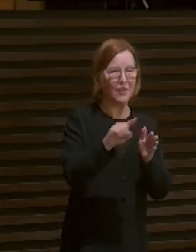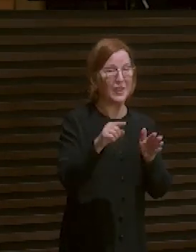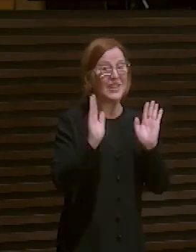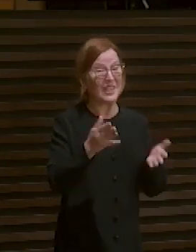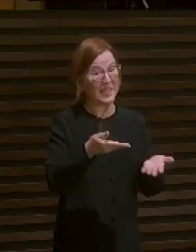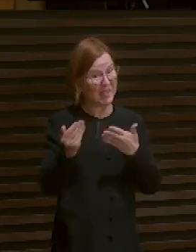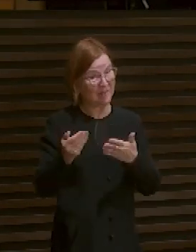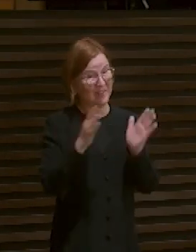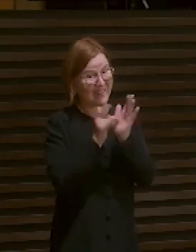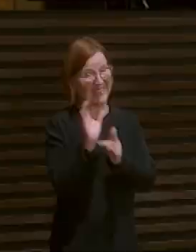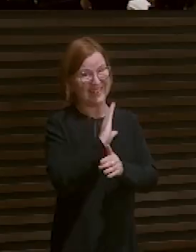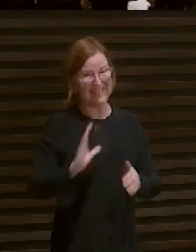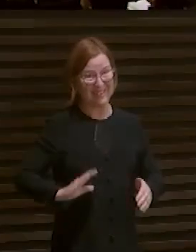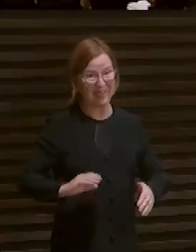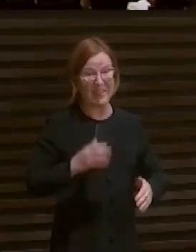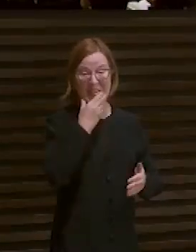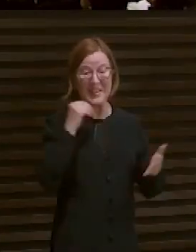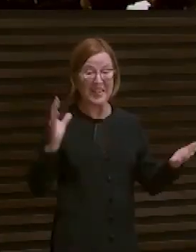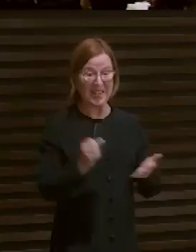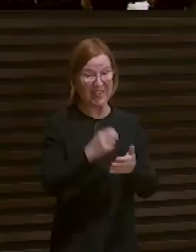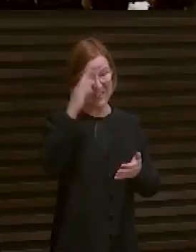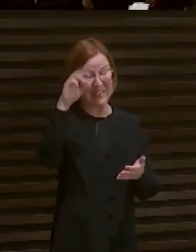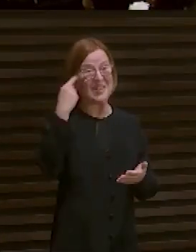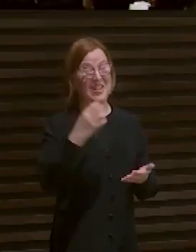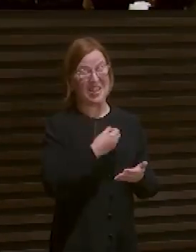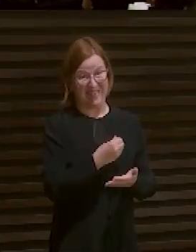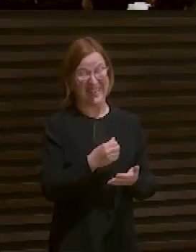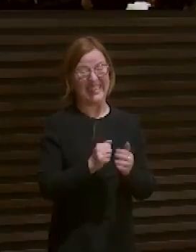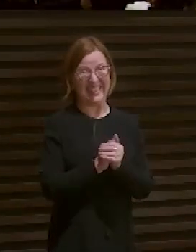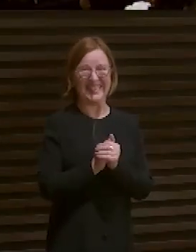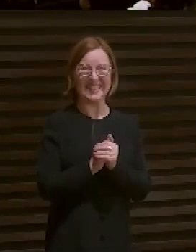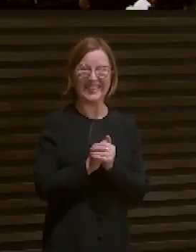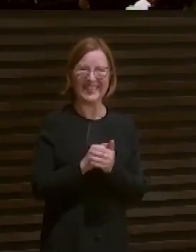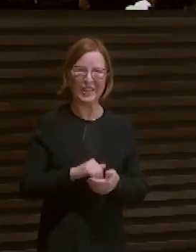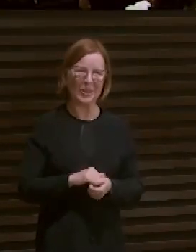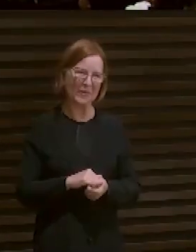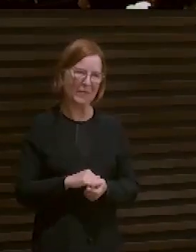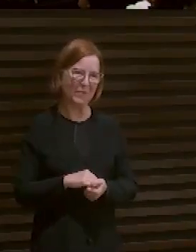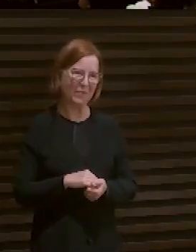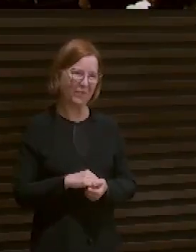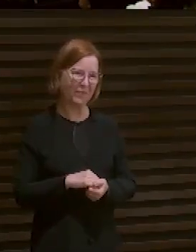recebeu Jesus Cristo como Salvador e Senhor da sua vida? Sim.